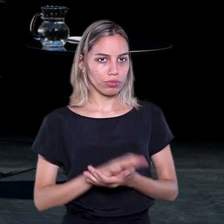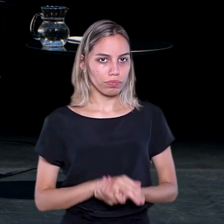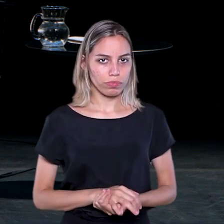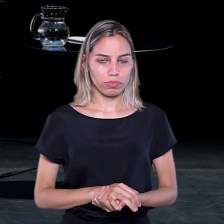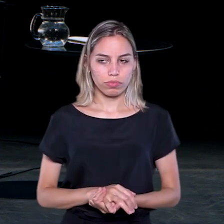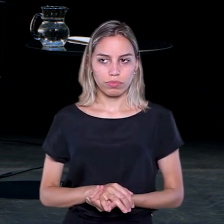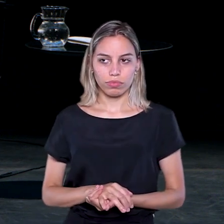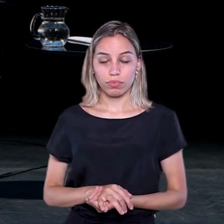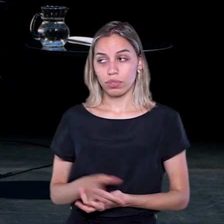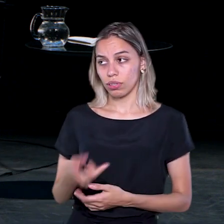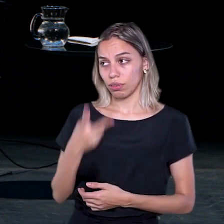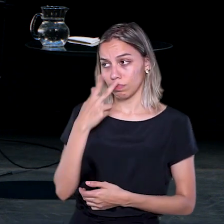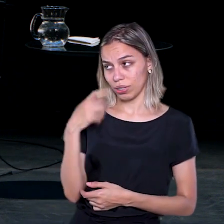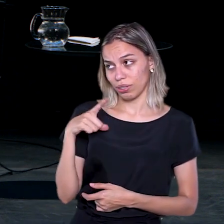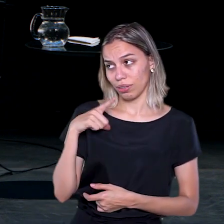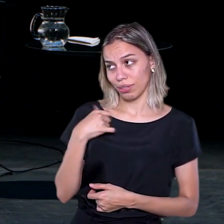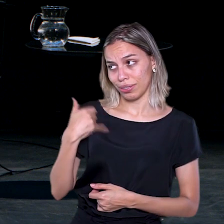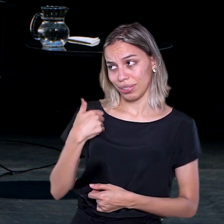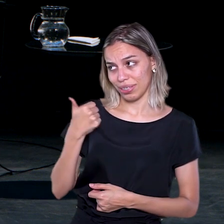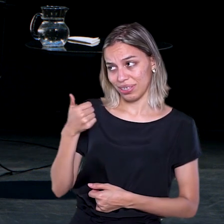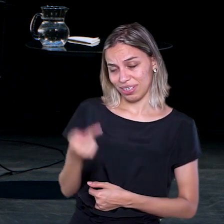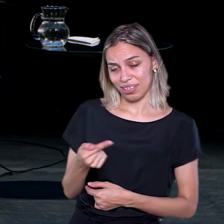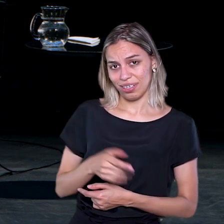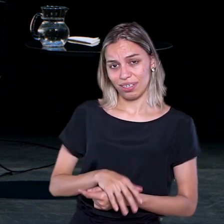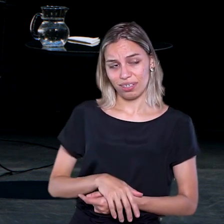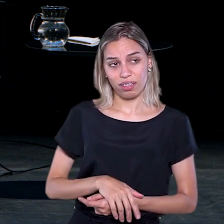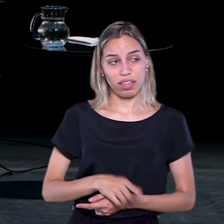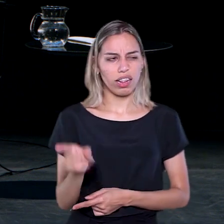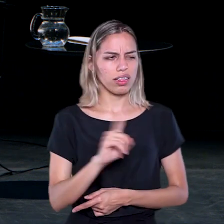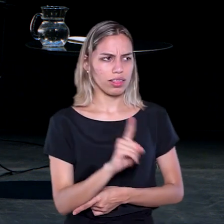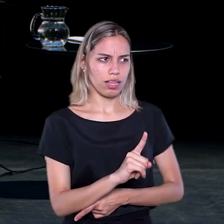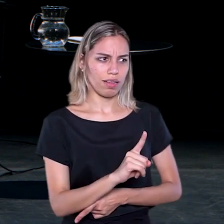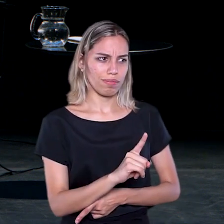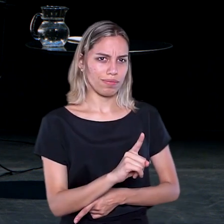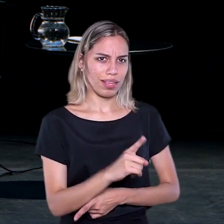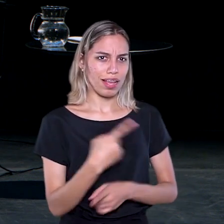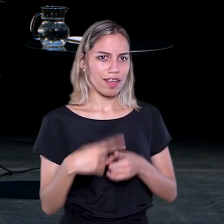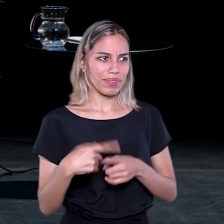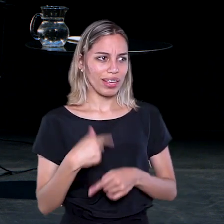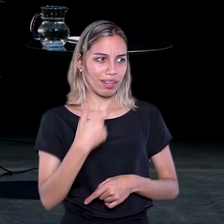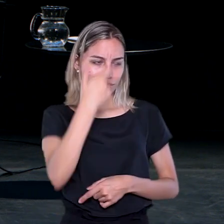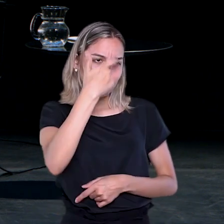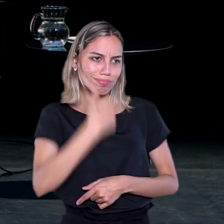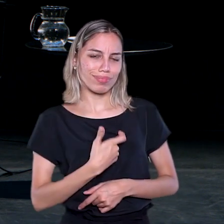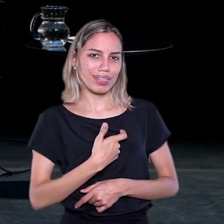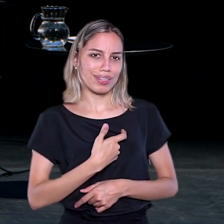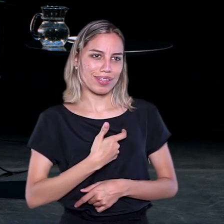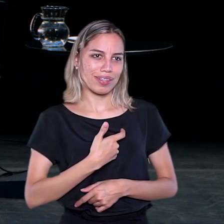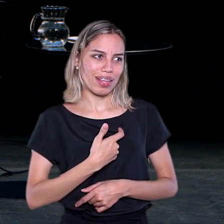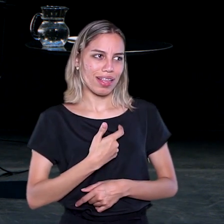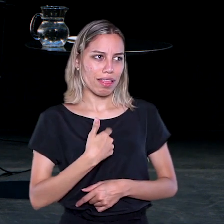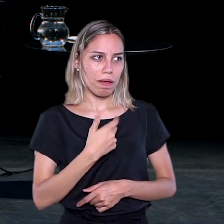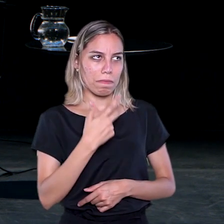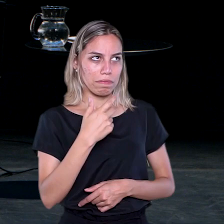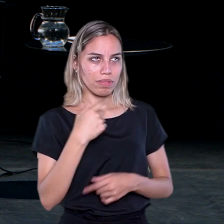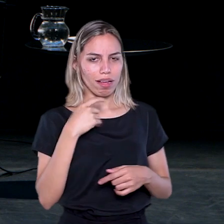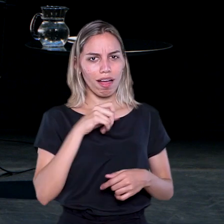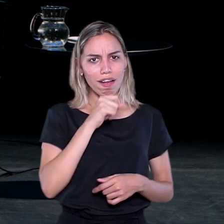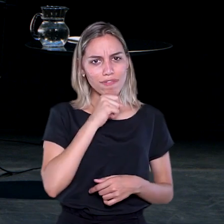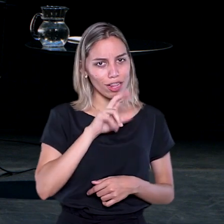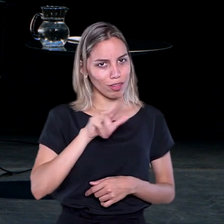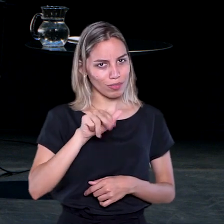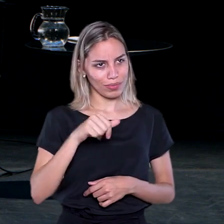Tem um que mandou ter cara de 17. Não é cara de 17, não, porque 27. eu não tenho cara, e aí eu brinco com isso. Eu não vou envelhecer nunca, vou ficar